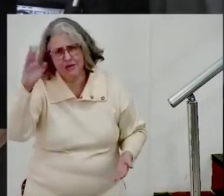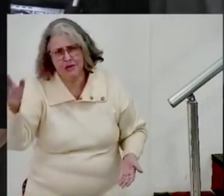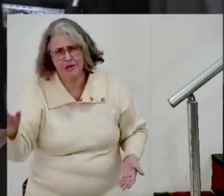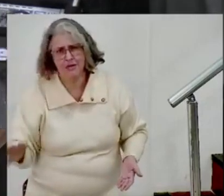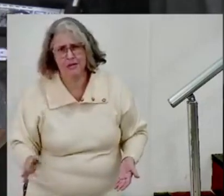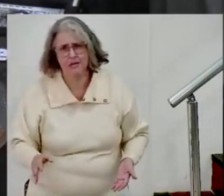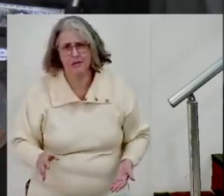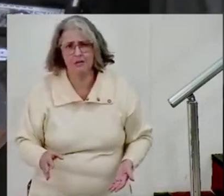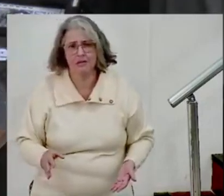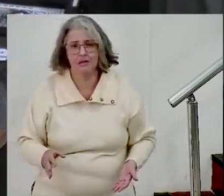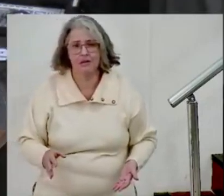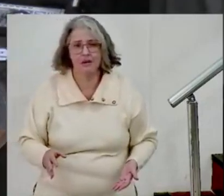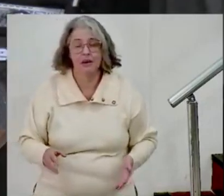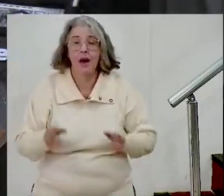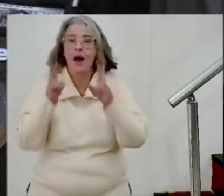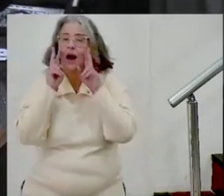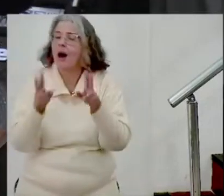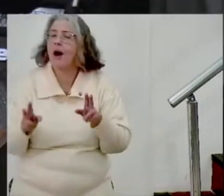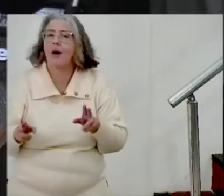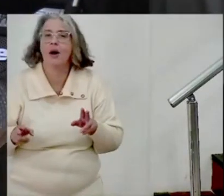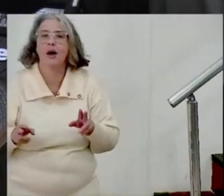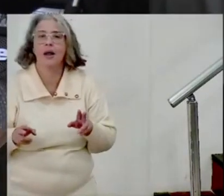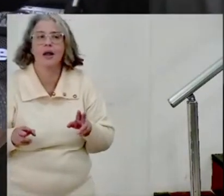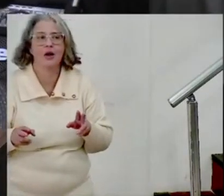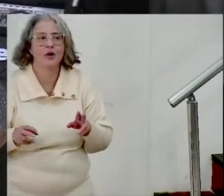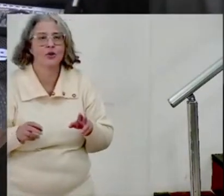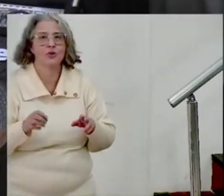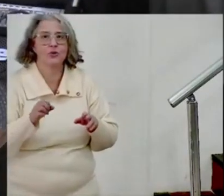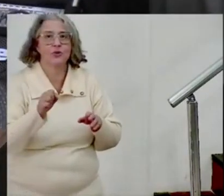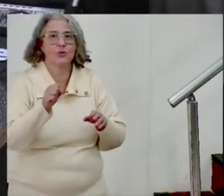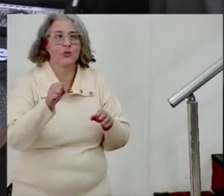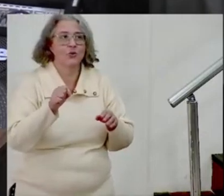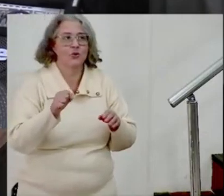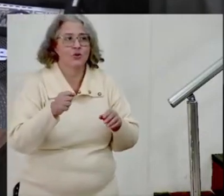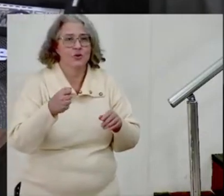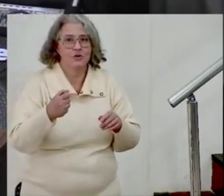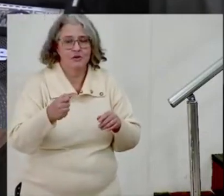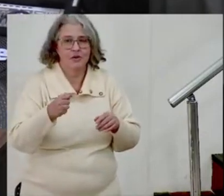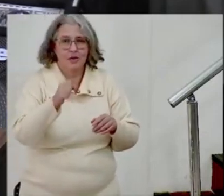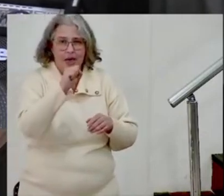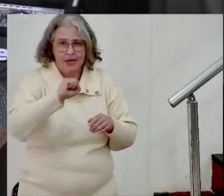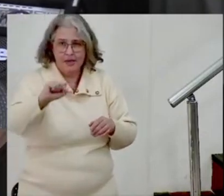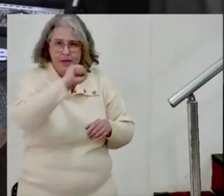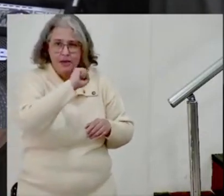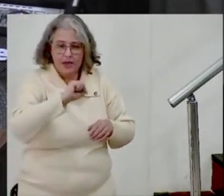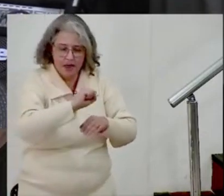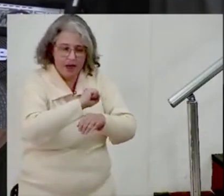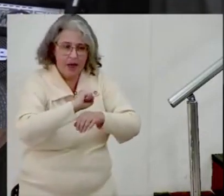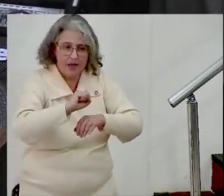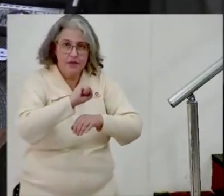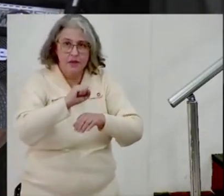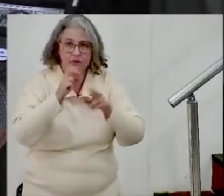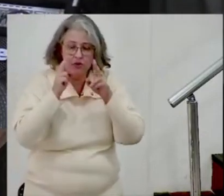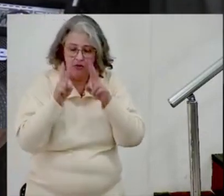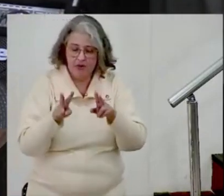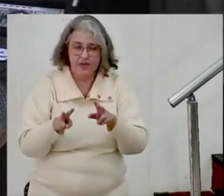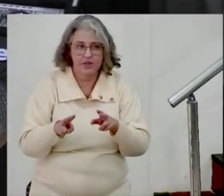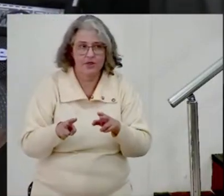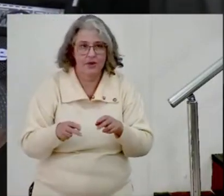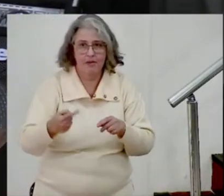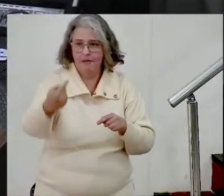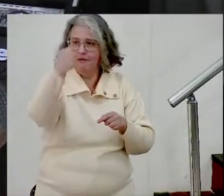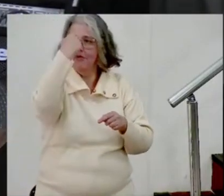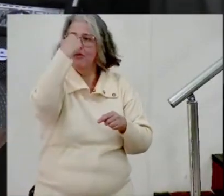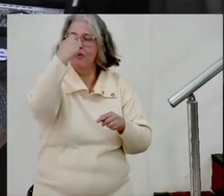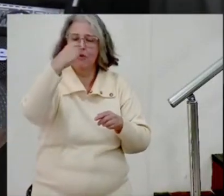figuras dos assírios tratando os inimigos assim, vazando os olhos e carregando os reis conquistados com esse tipo de armadilha. Deus